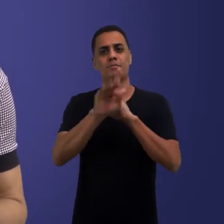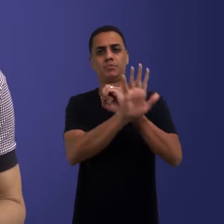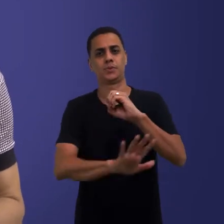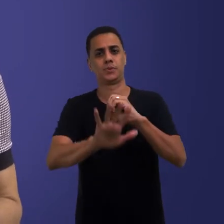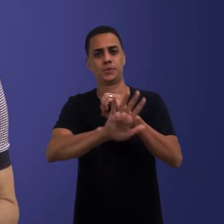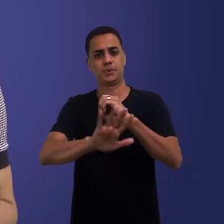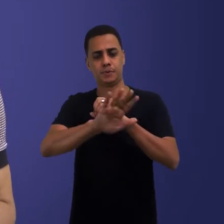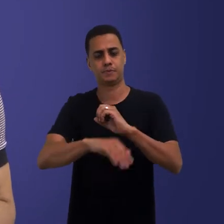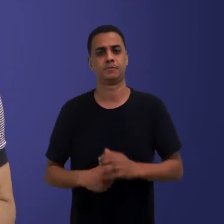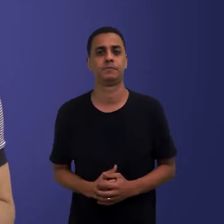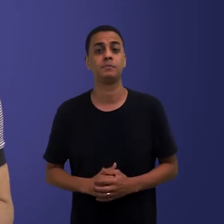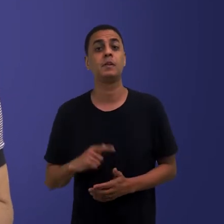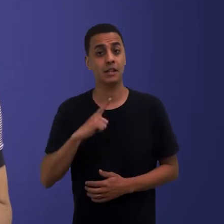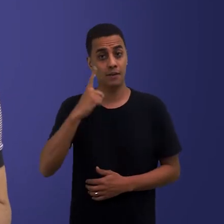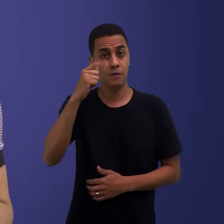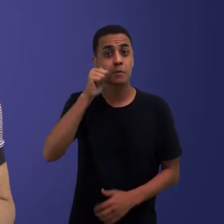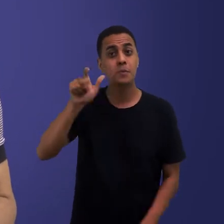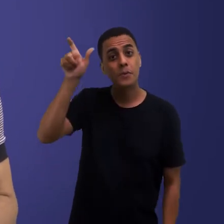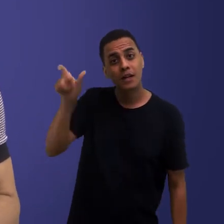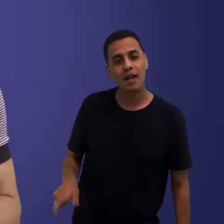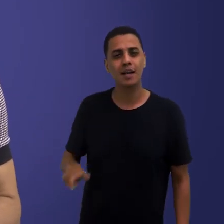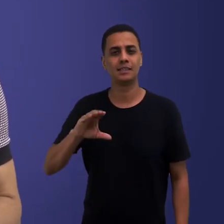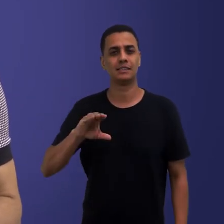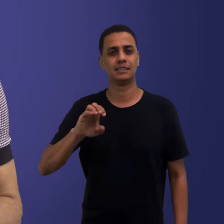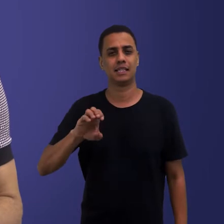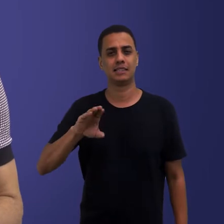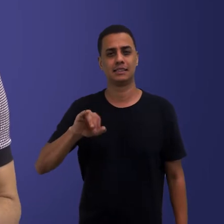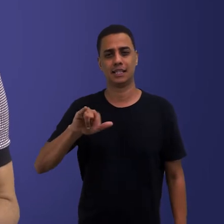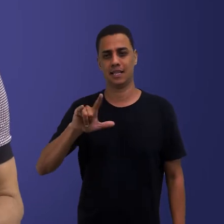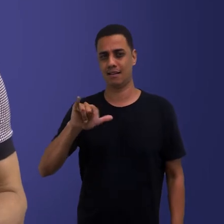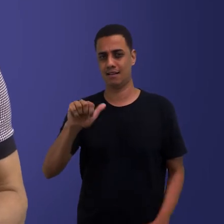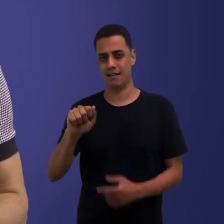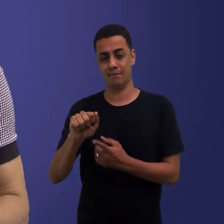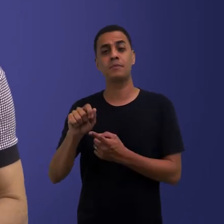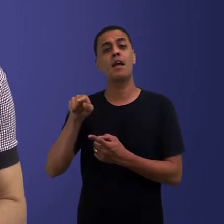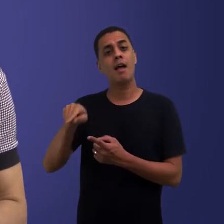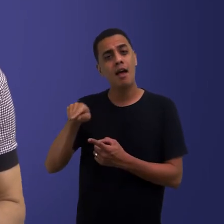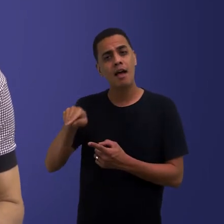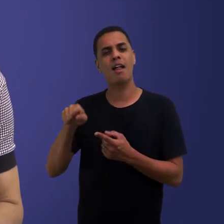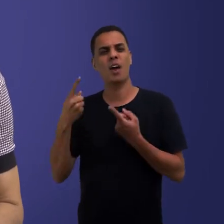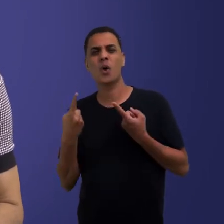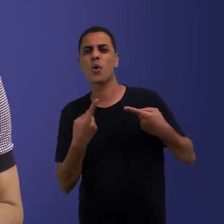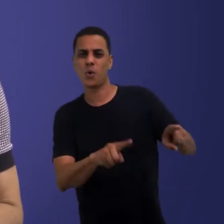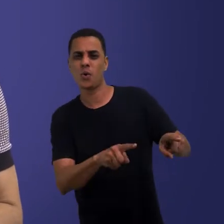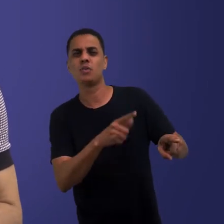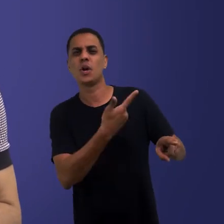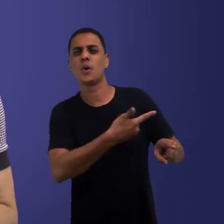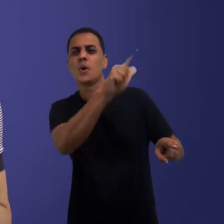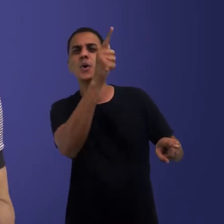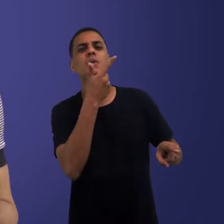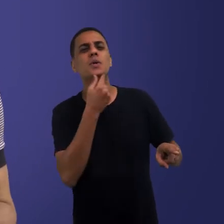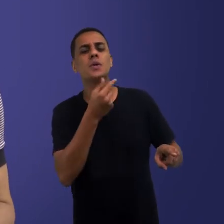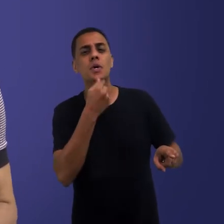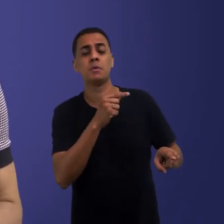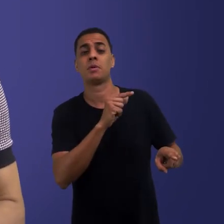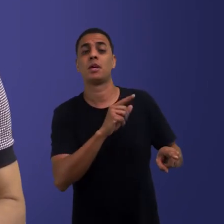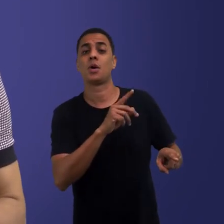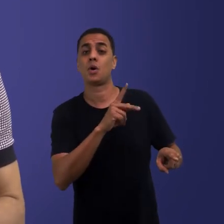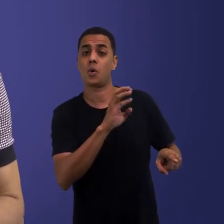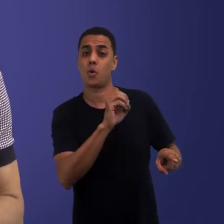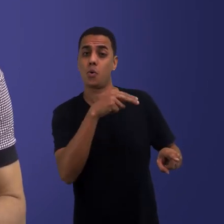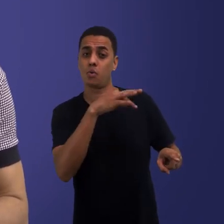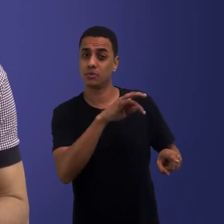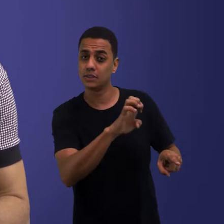trabalhos mais fundamentais da astronomia. Uma destas mulheres, Cecília Payne, em contraposição